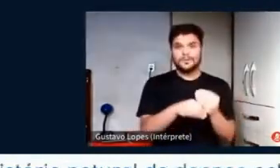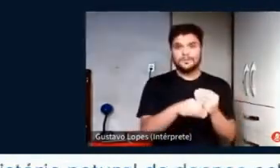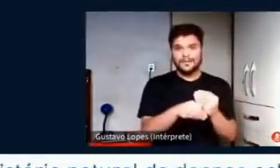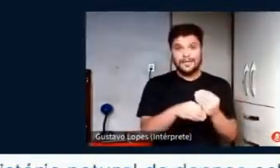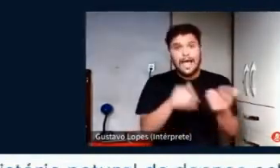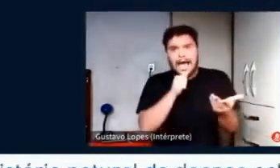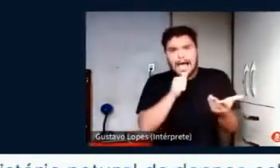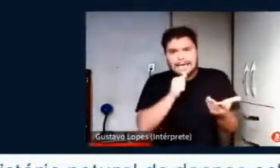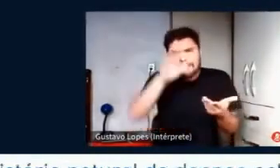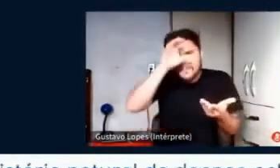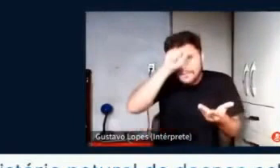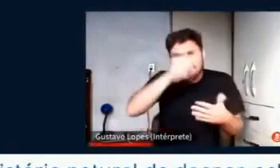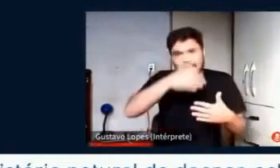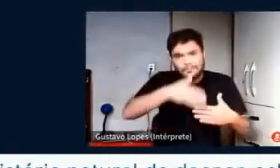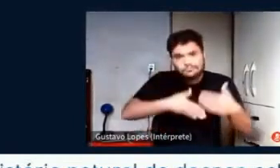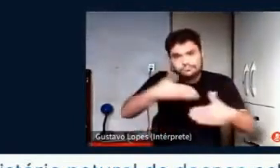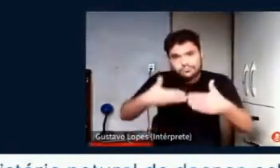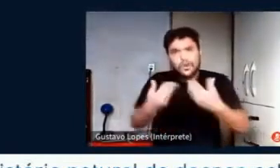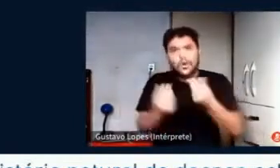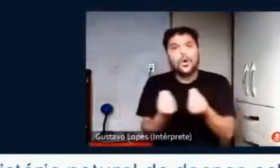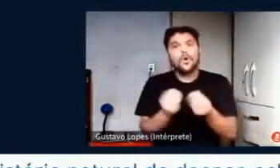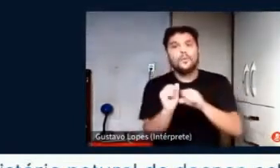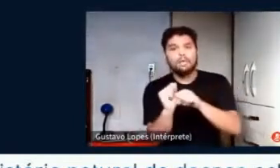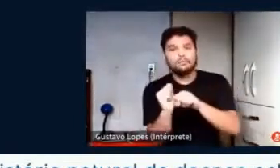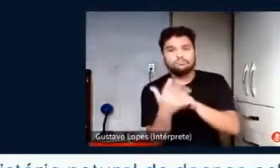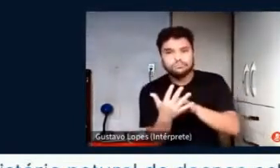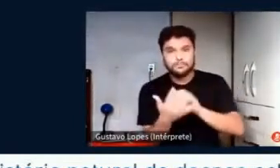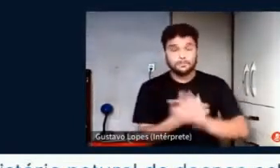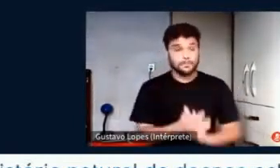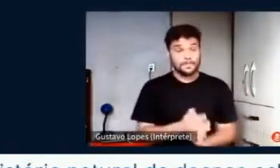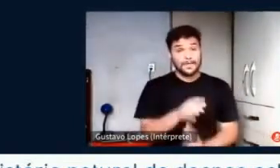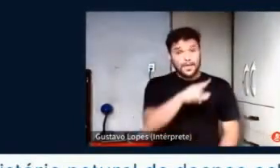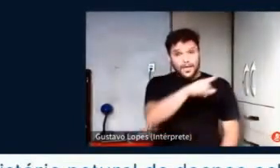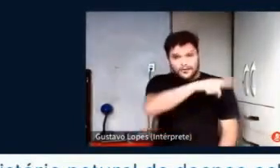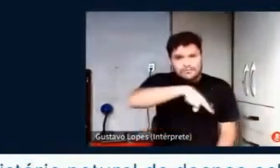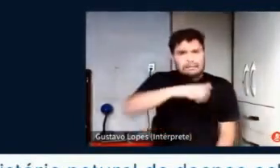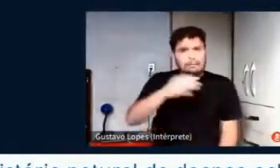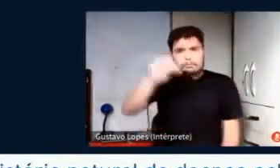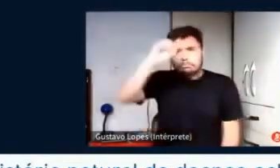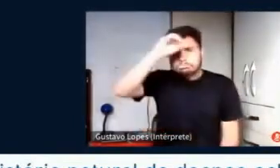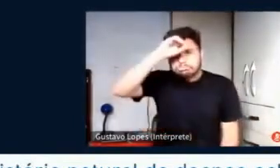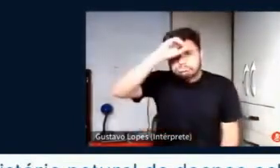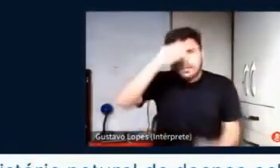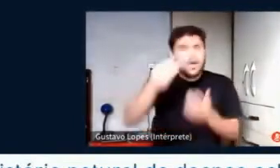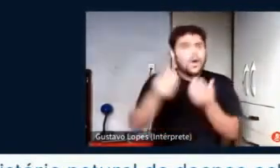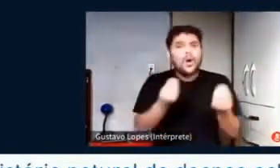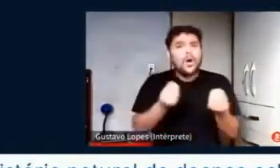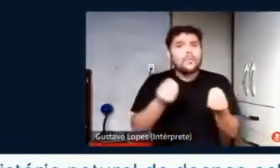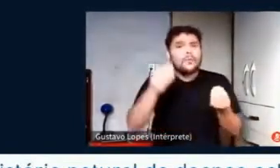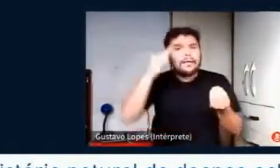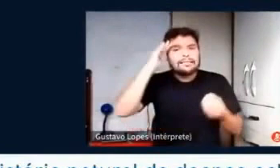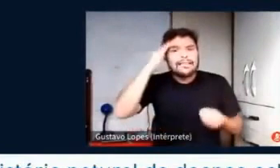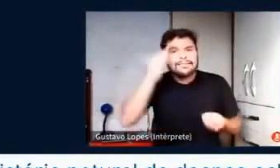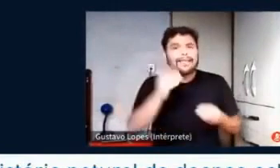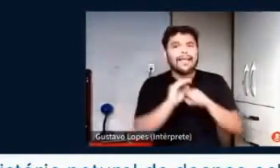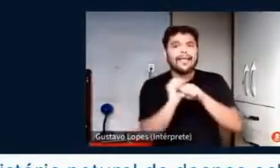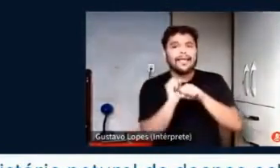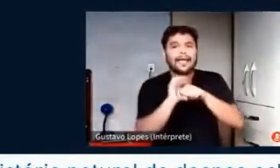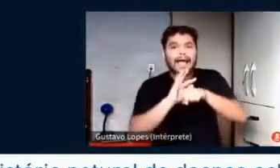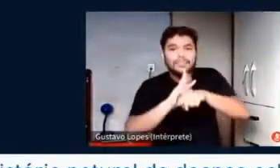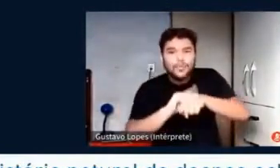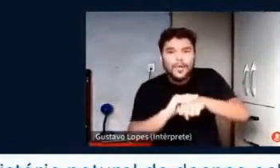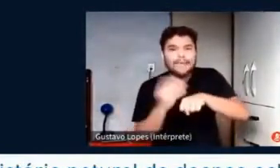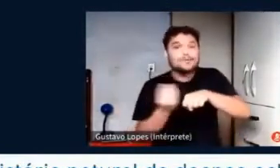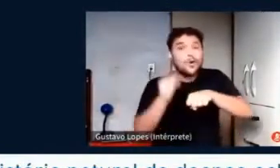vírus. Para vocês que não são da área, para entender uma doença e quando vocês pensarem em